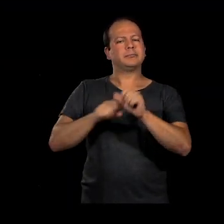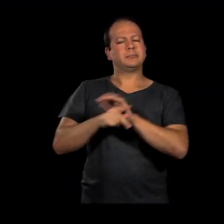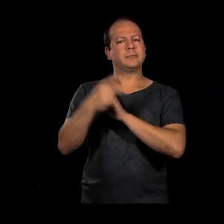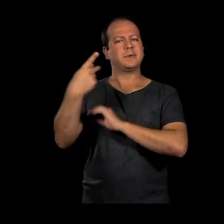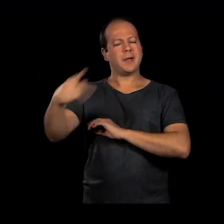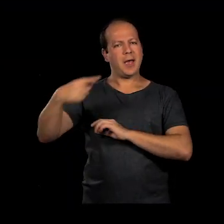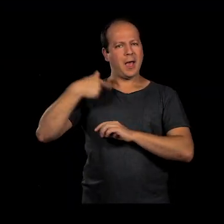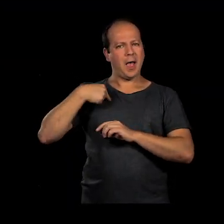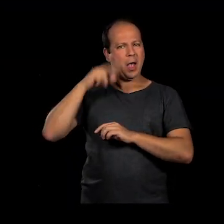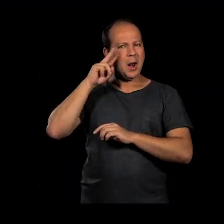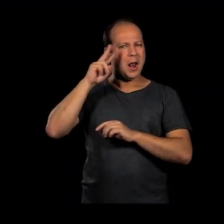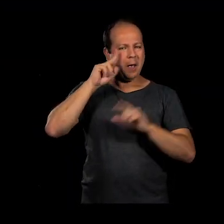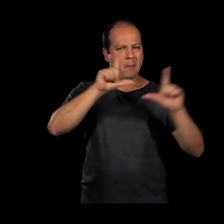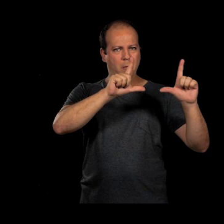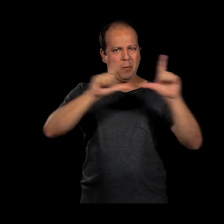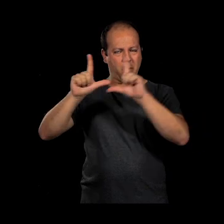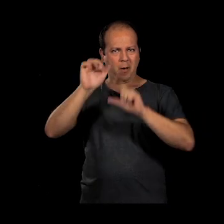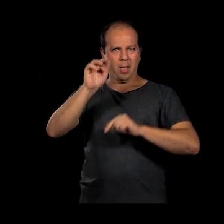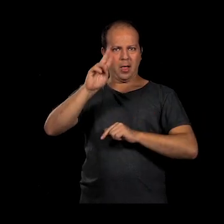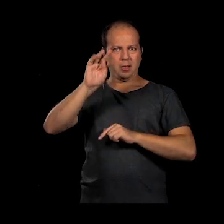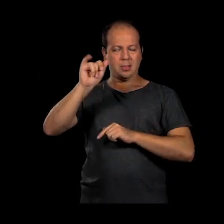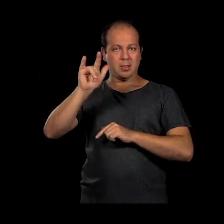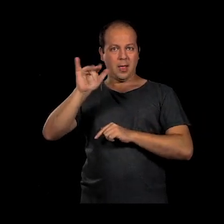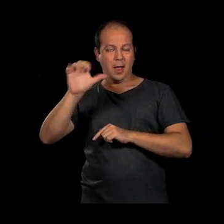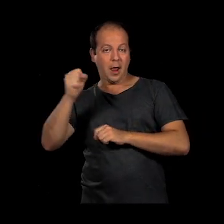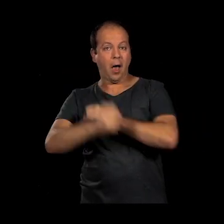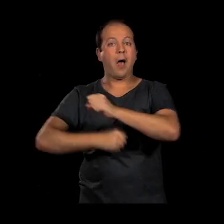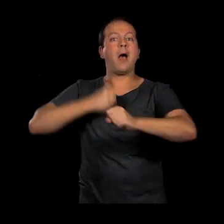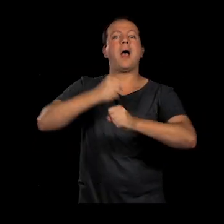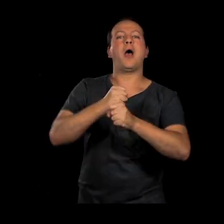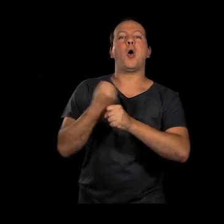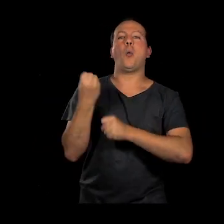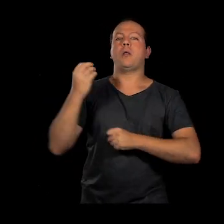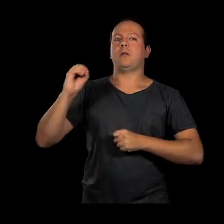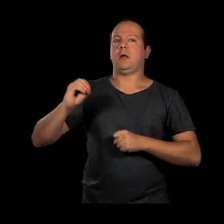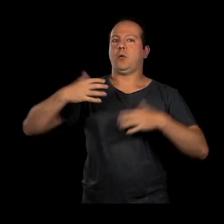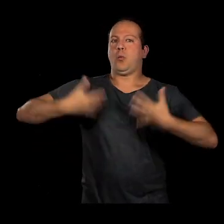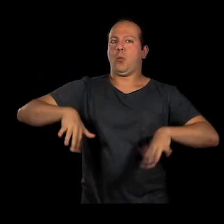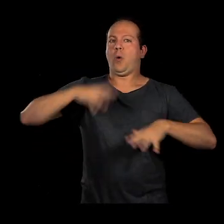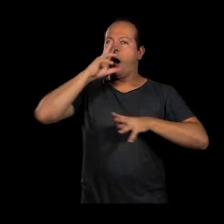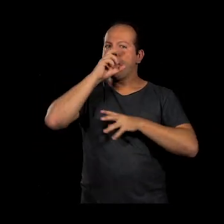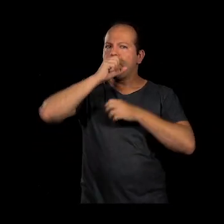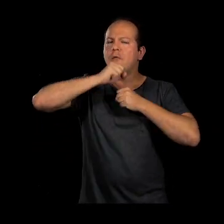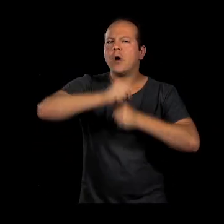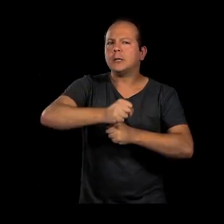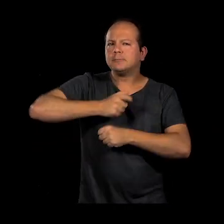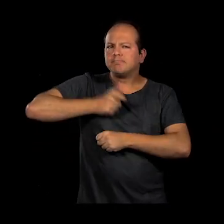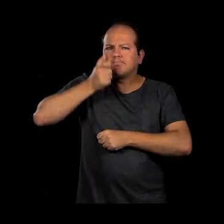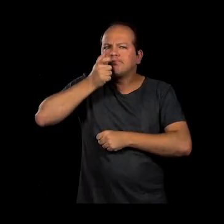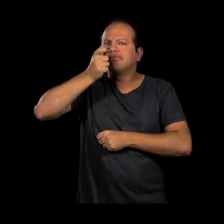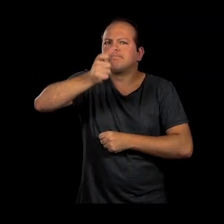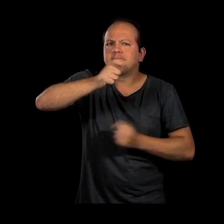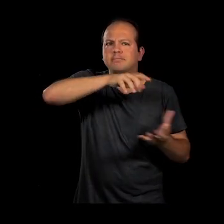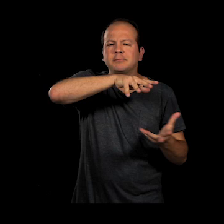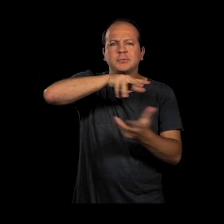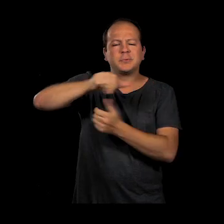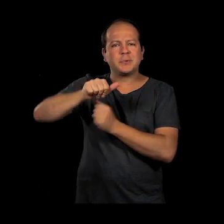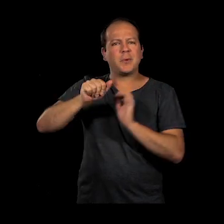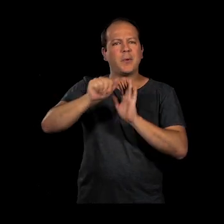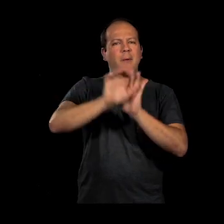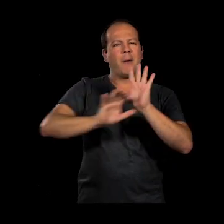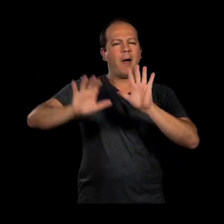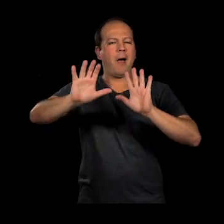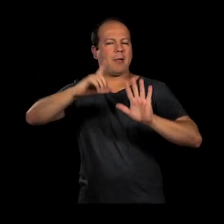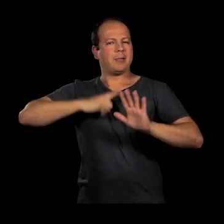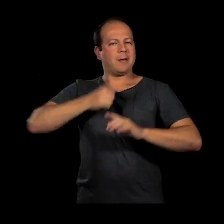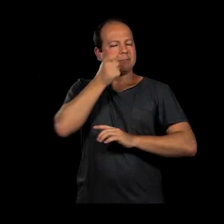Punk e A Garota das Telas, e isso nos anos 80. E eu lembro como era forte aquilo para mim, assim, como me interessava esse universo. Eu tento, de